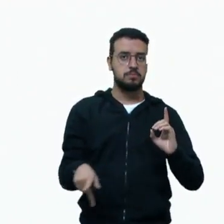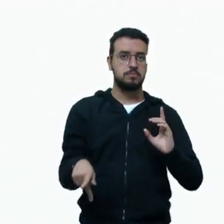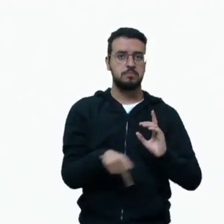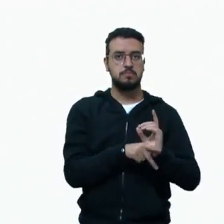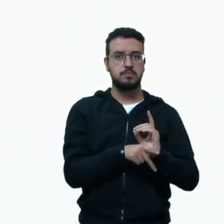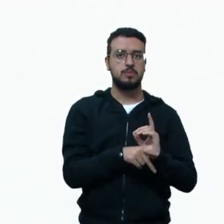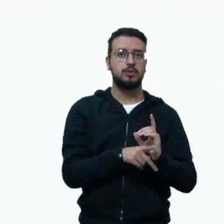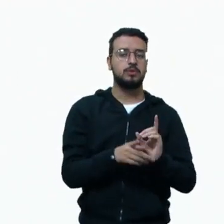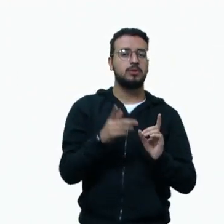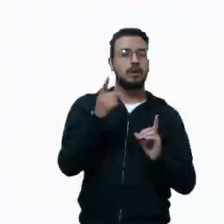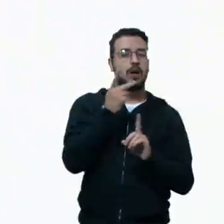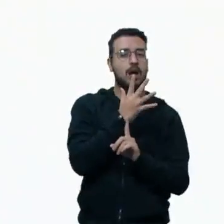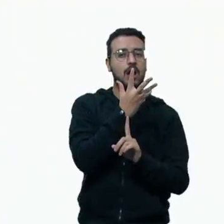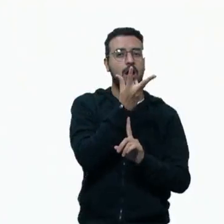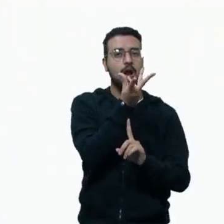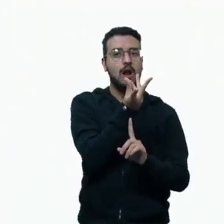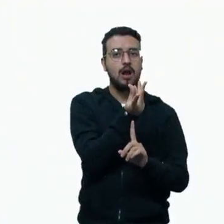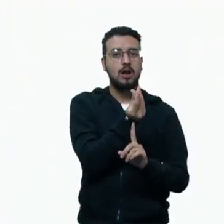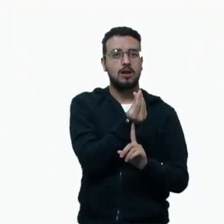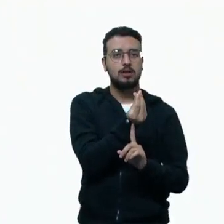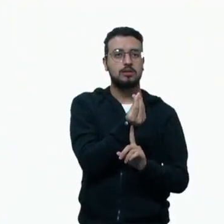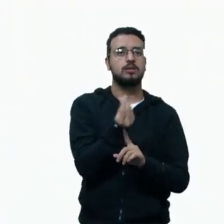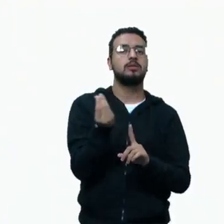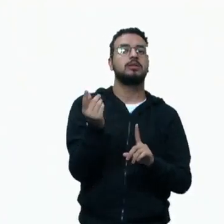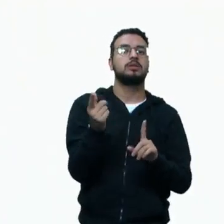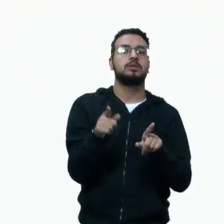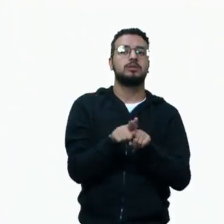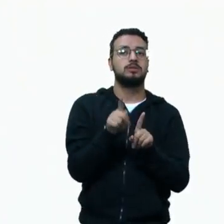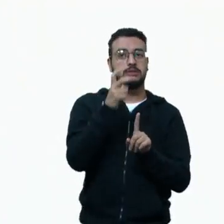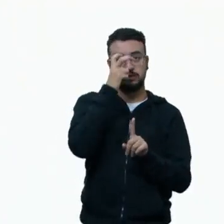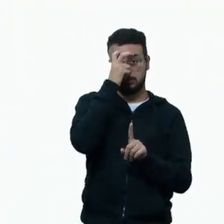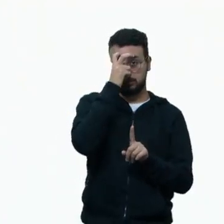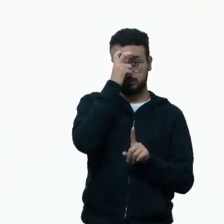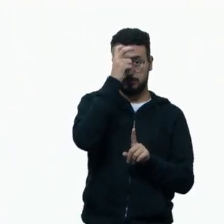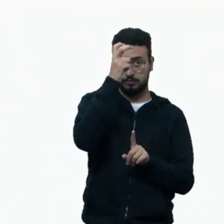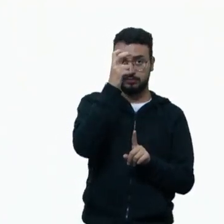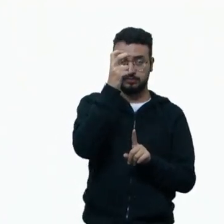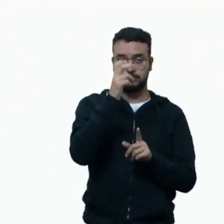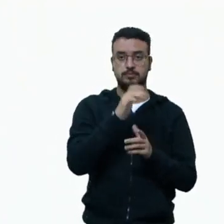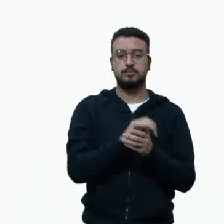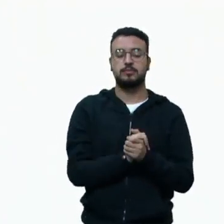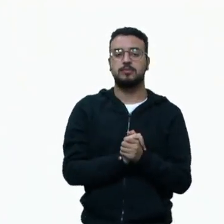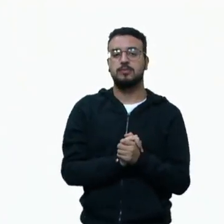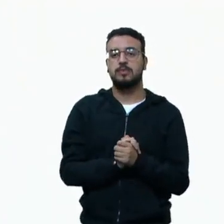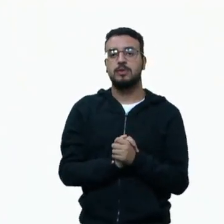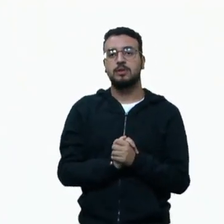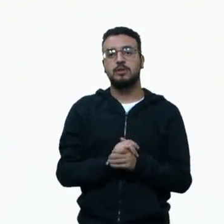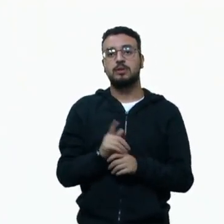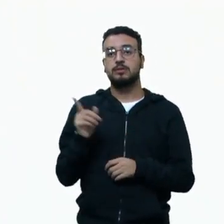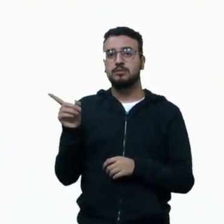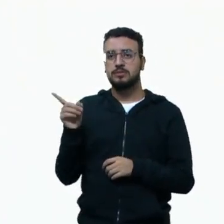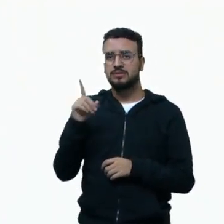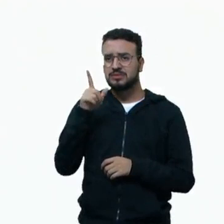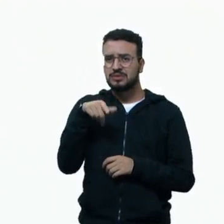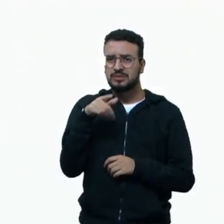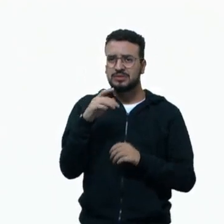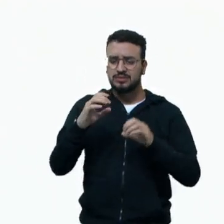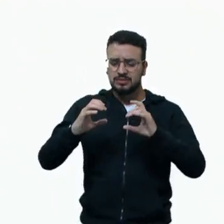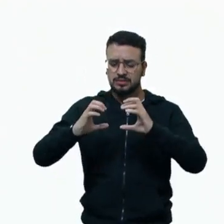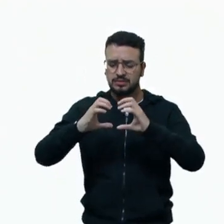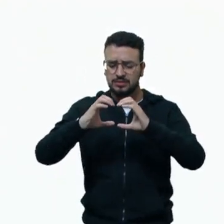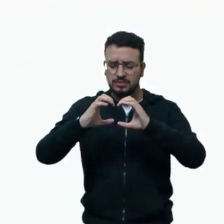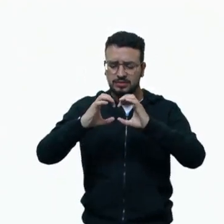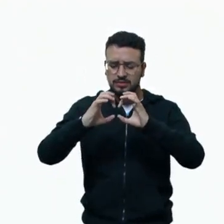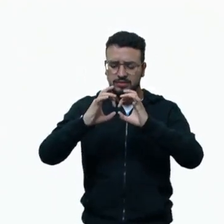inteligência. No meio dele, como você pode ver aqui, e na aula prática você também encontra, entre os hemisférios eu tenho um meio